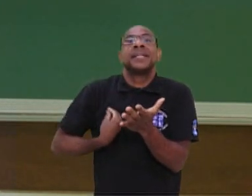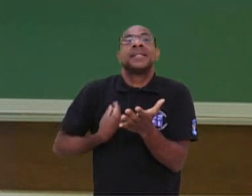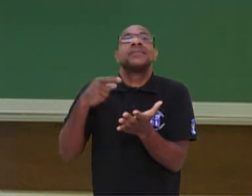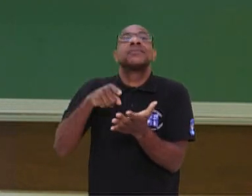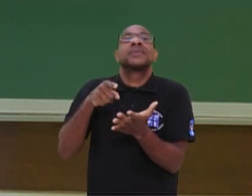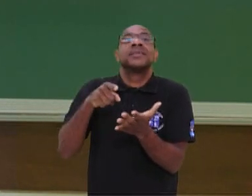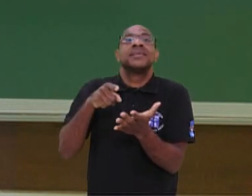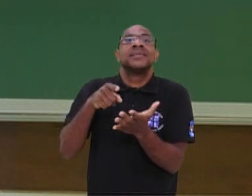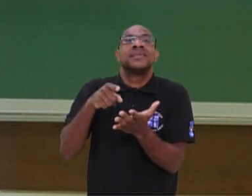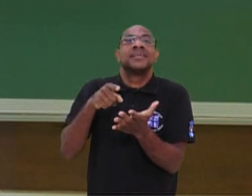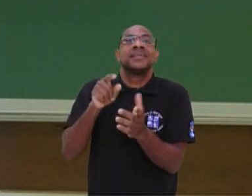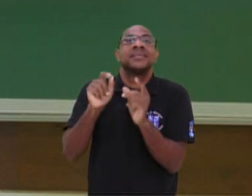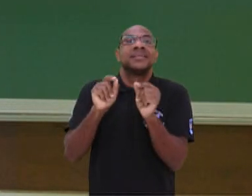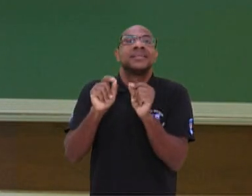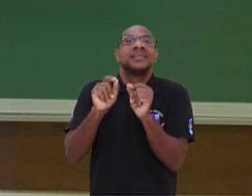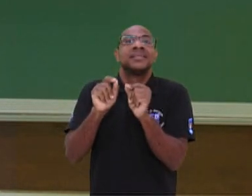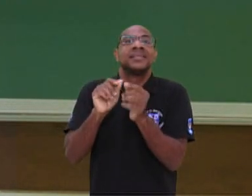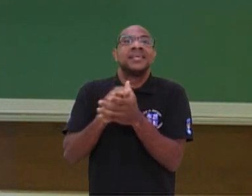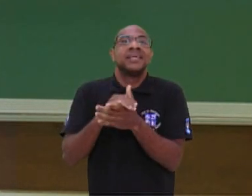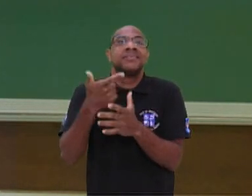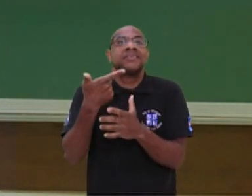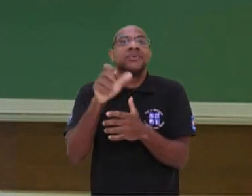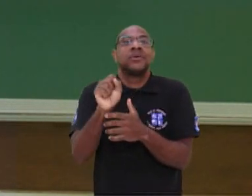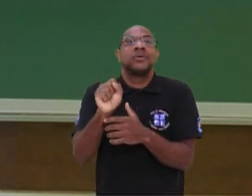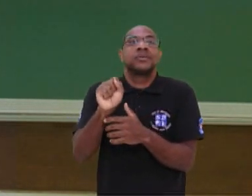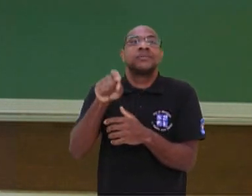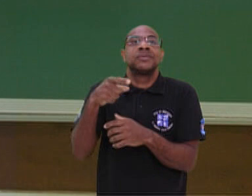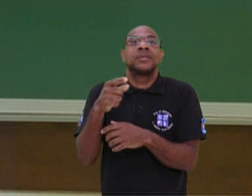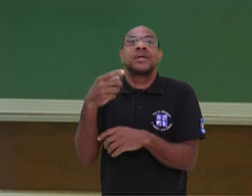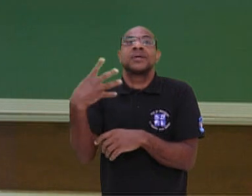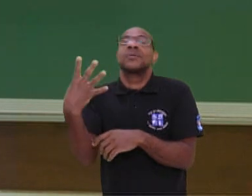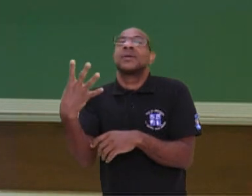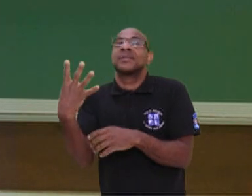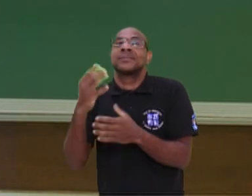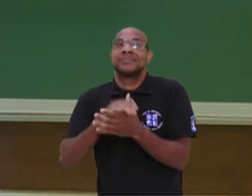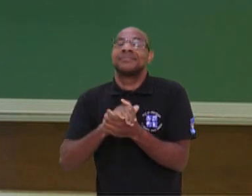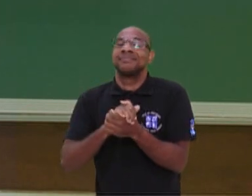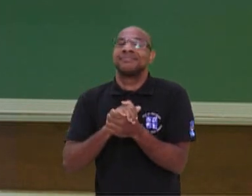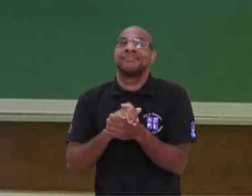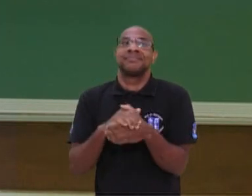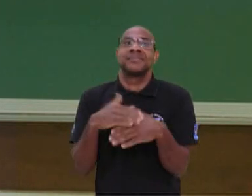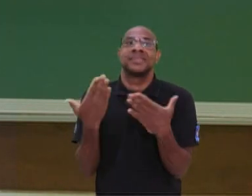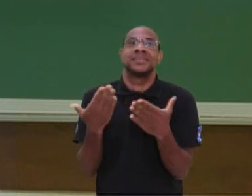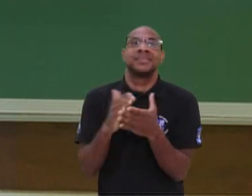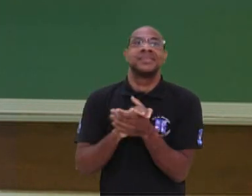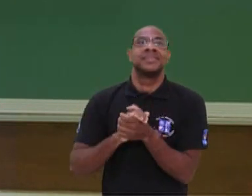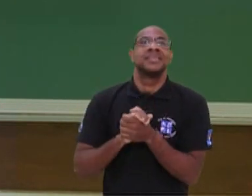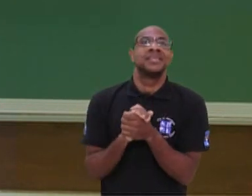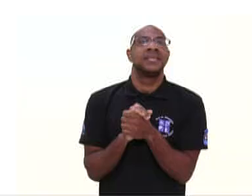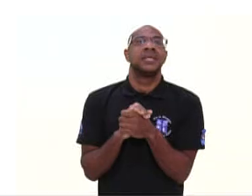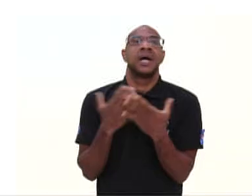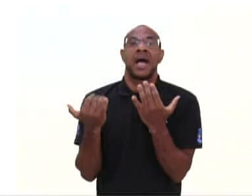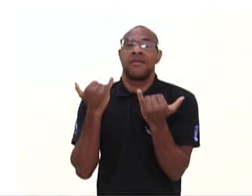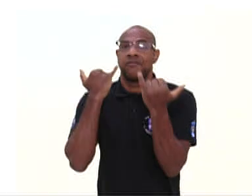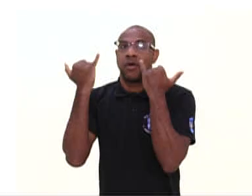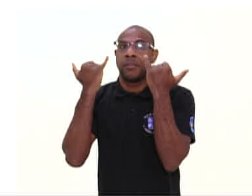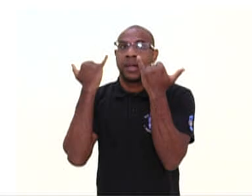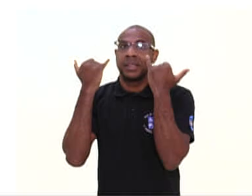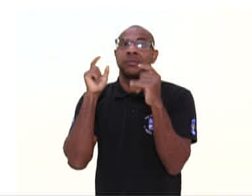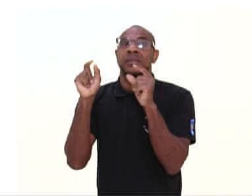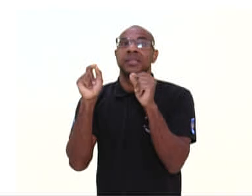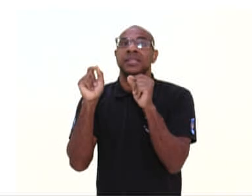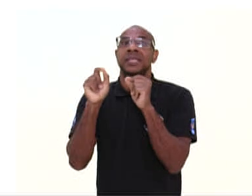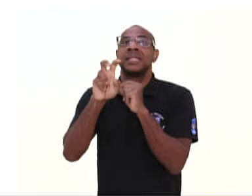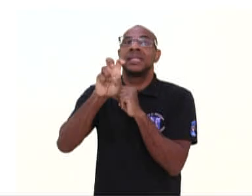inferir, deduzir, que se não está no gráfico, há uma informação presente no texto, não é? Pois bem, a informação de que em